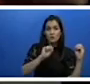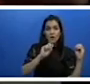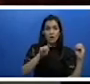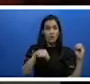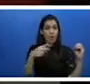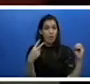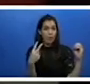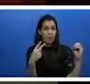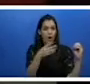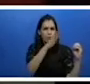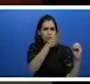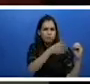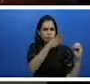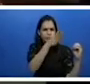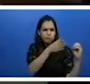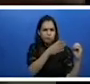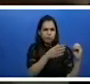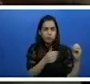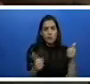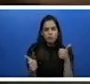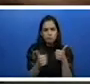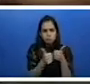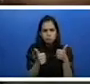meio. É aproximado, né?